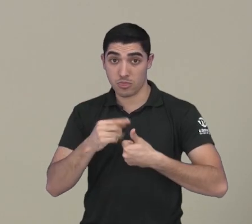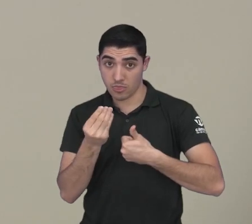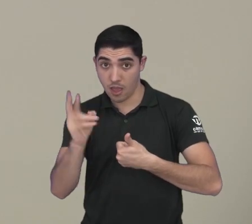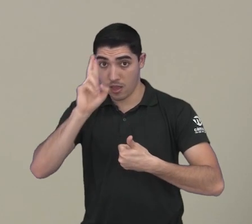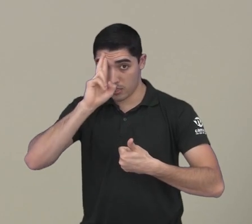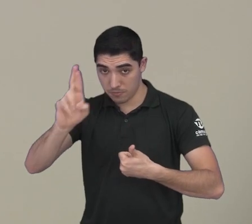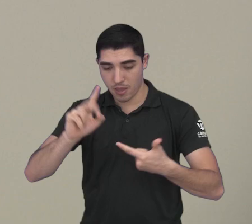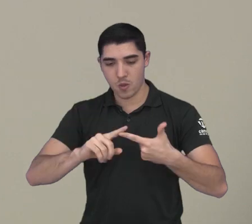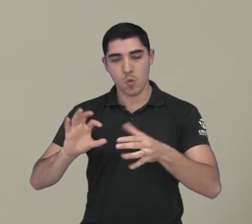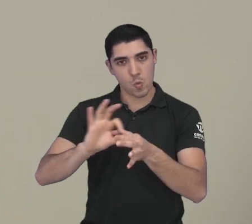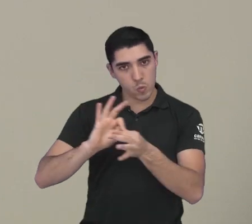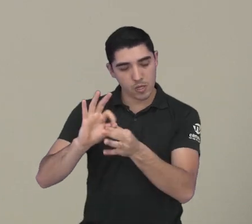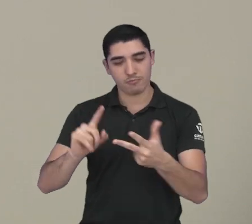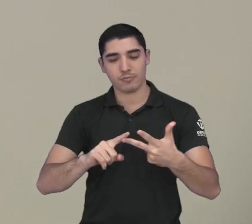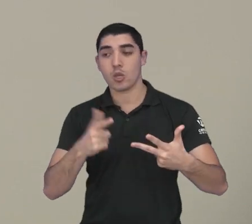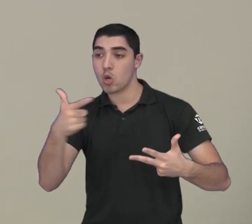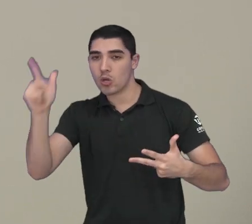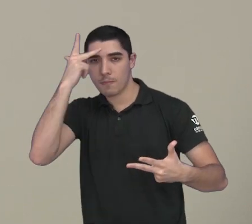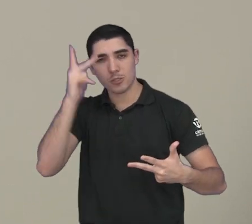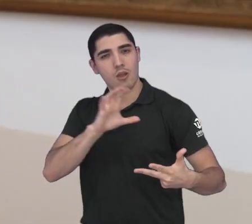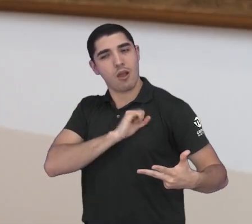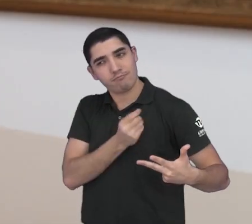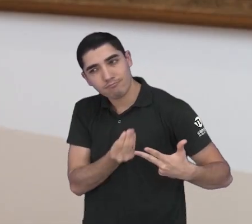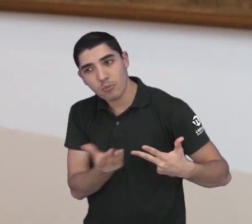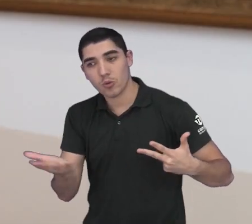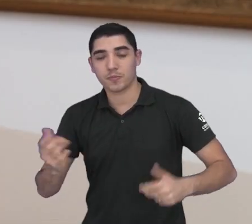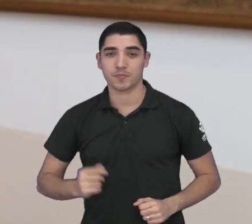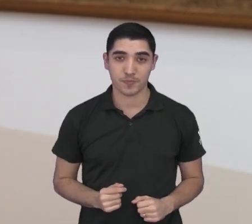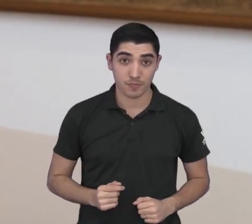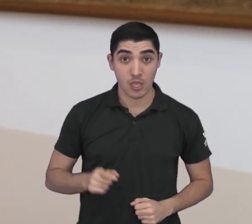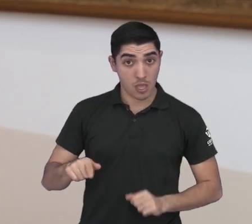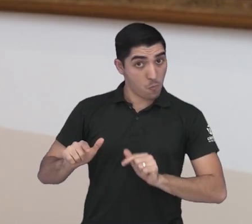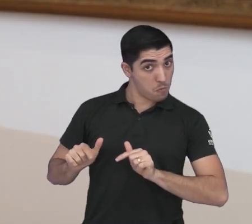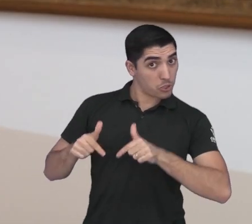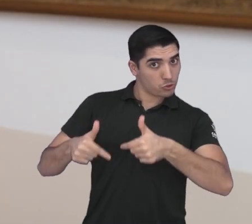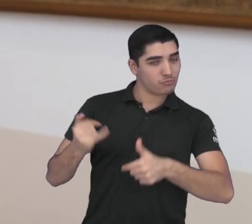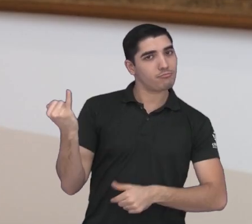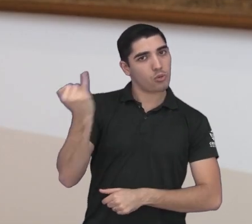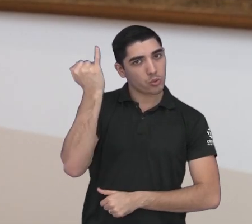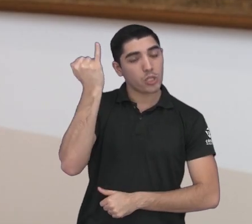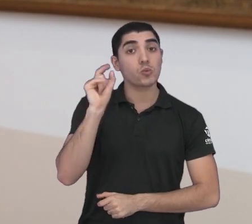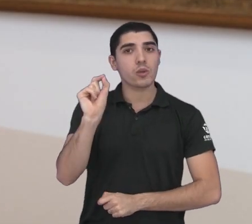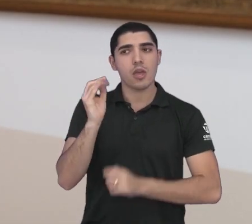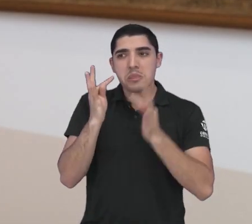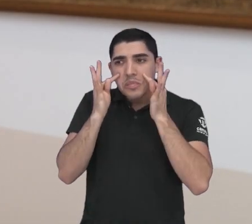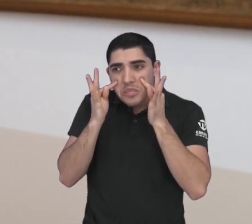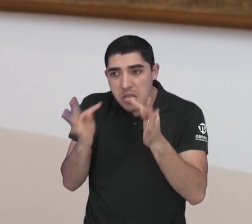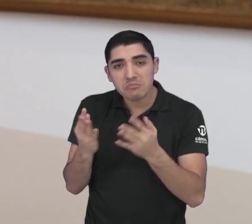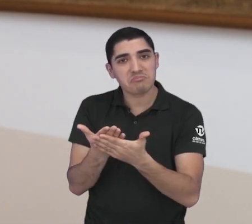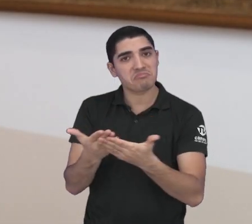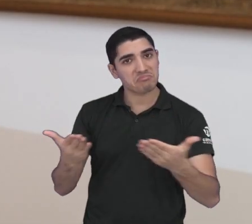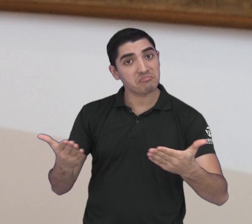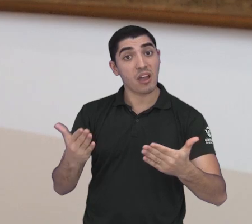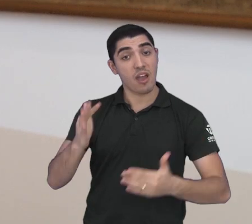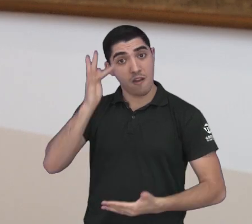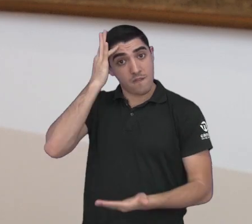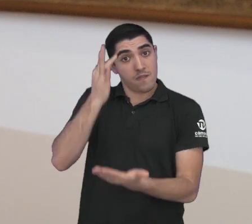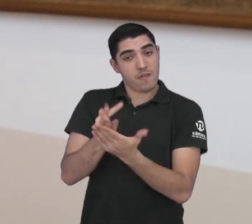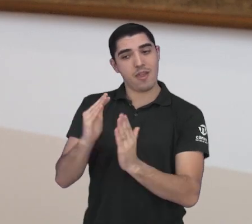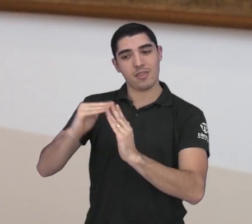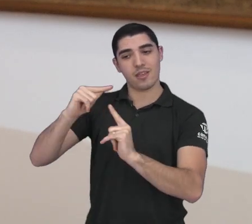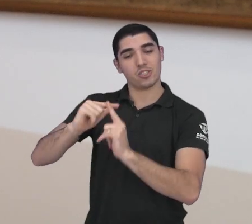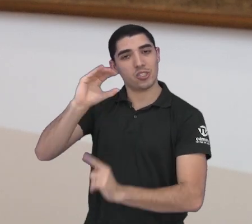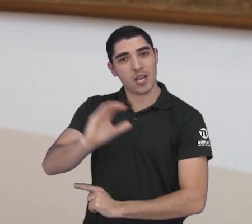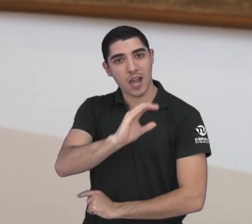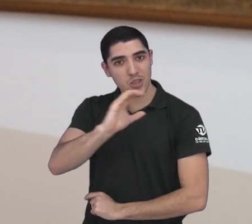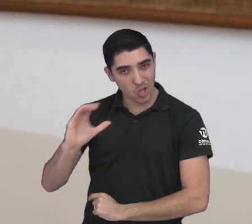o respeito, união e amor ao próximo. Eu diria que é um grande ato público, é um testemunho público da fé